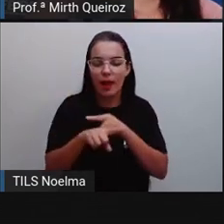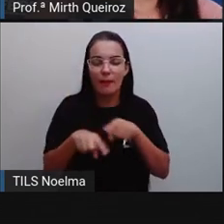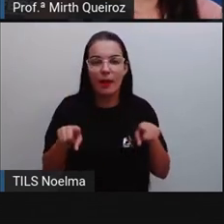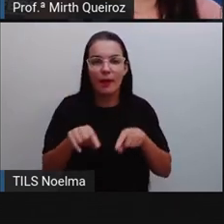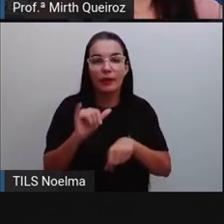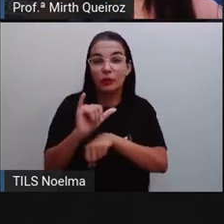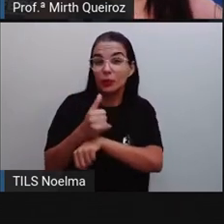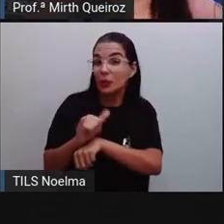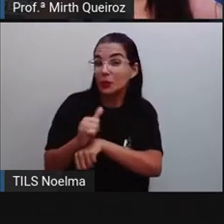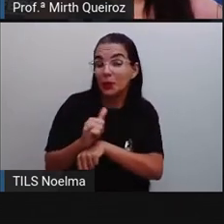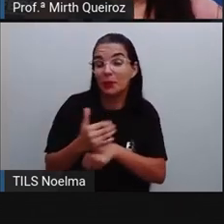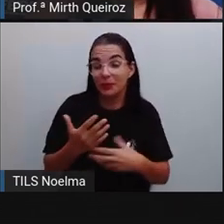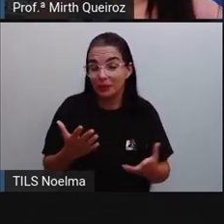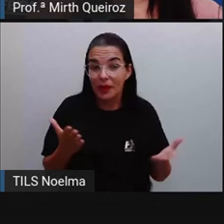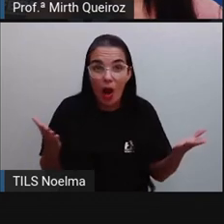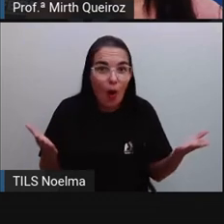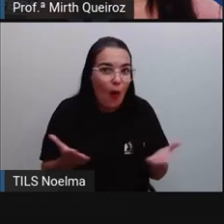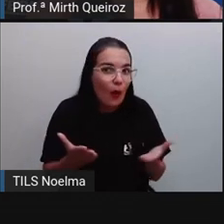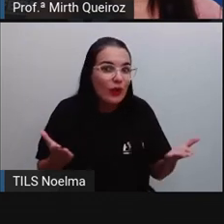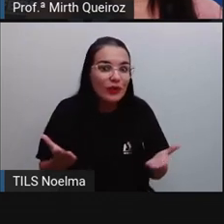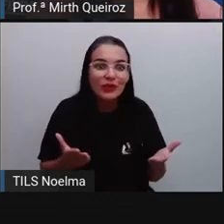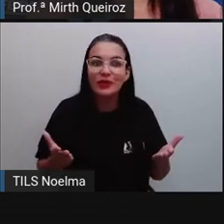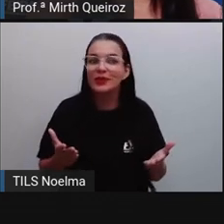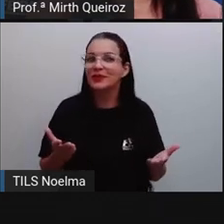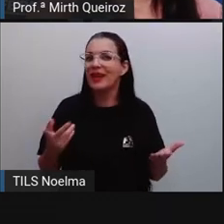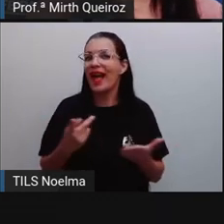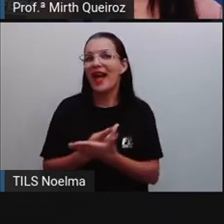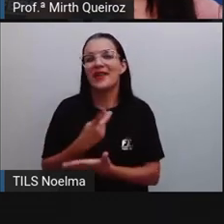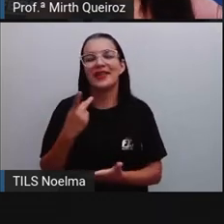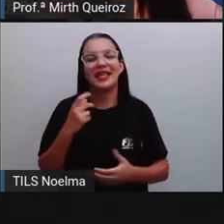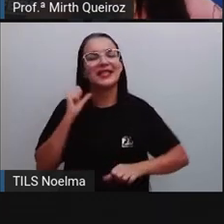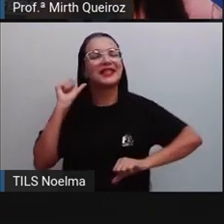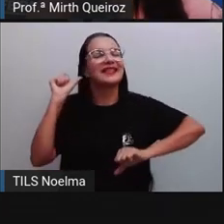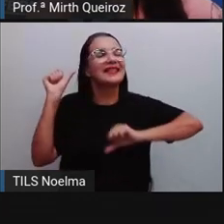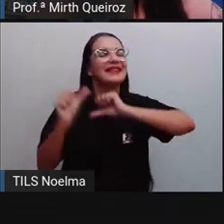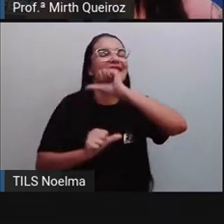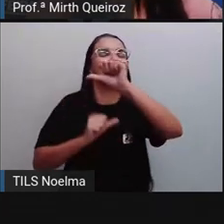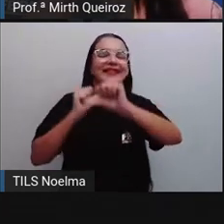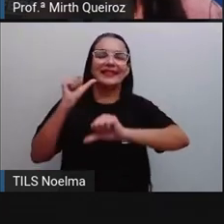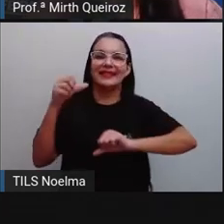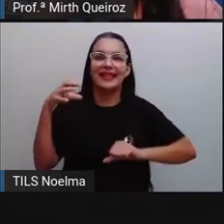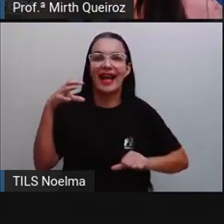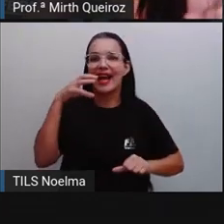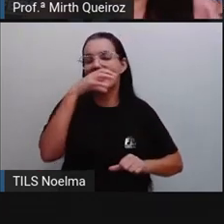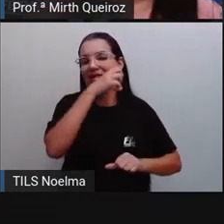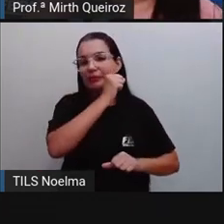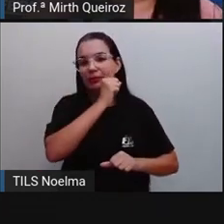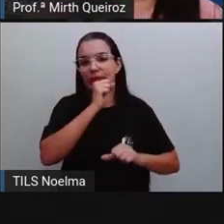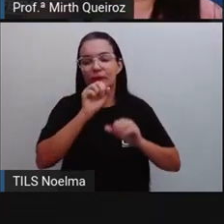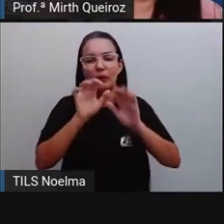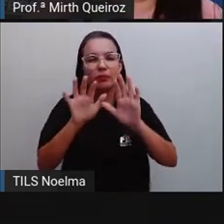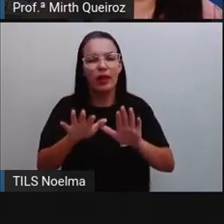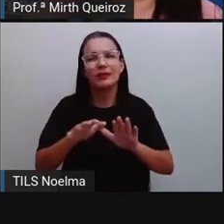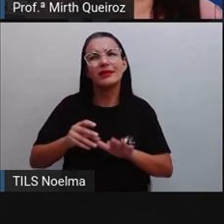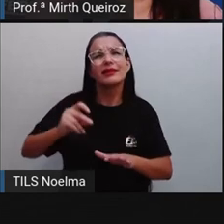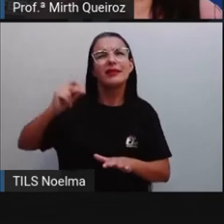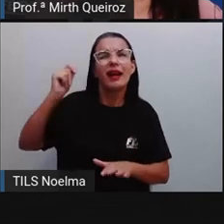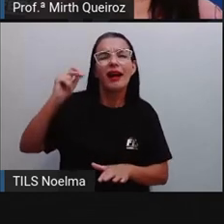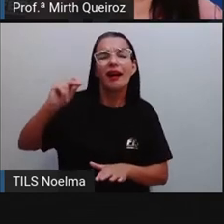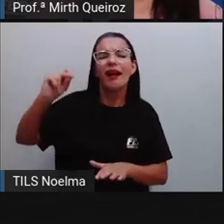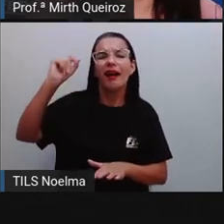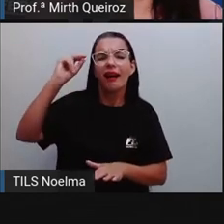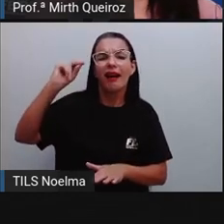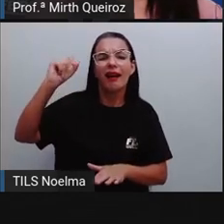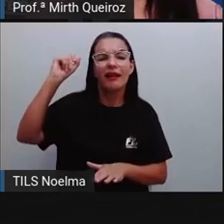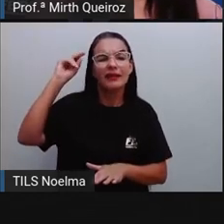YouTube, né? Então, hoje acontece de forma bastante acelerada. Porém, no início, lá no início,